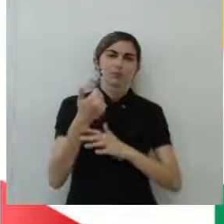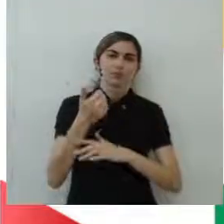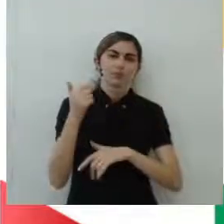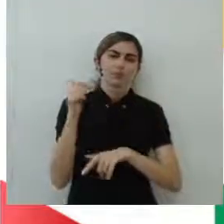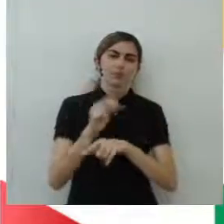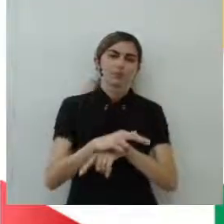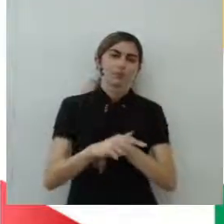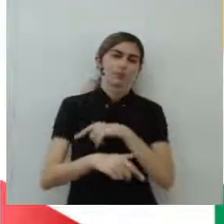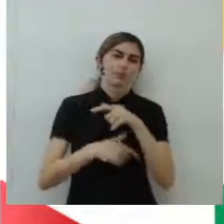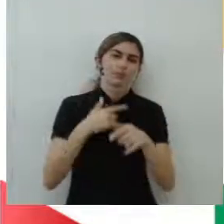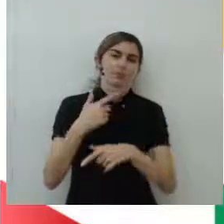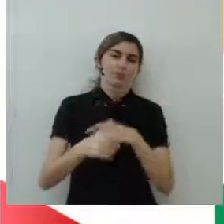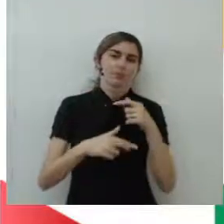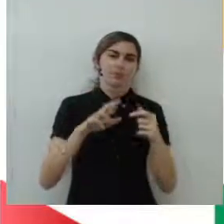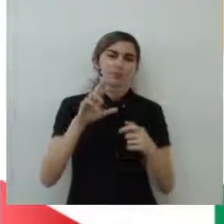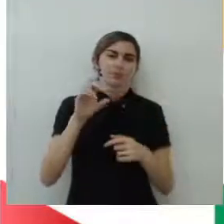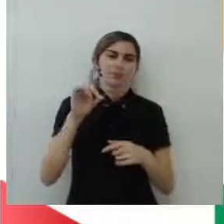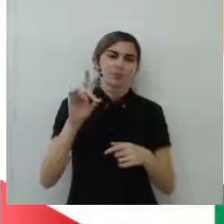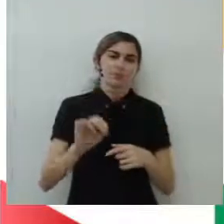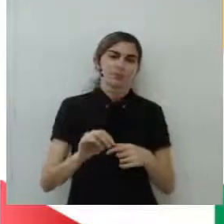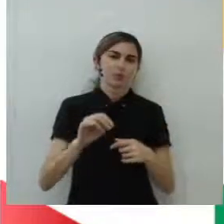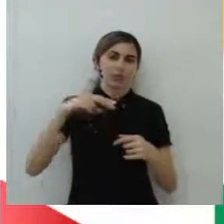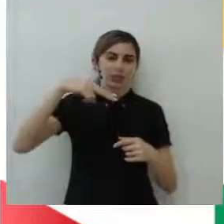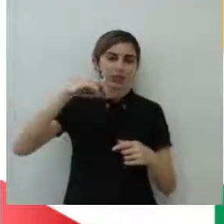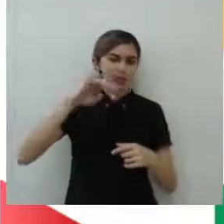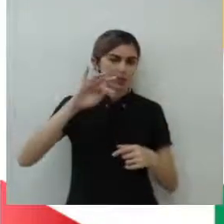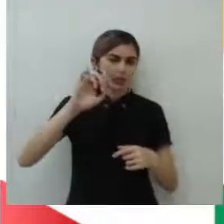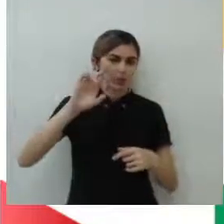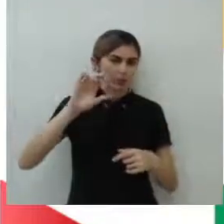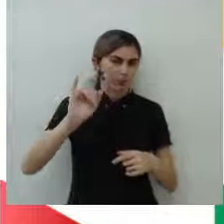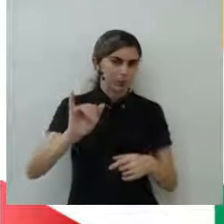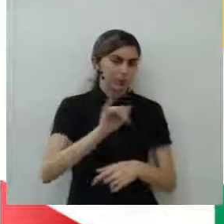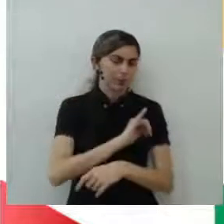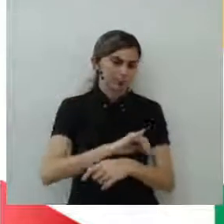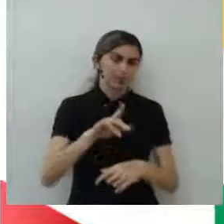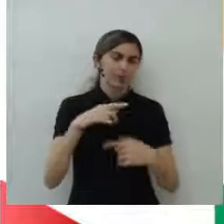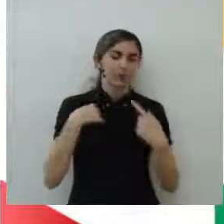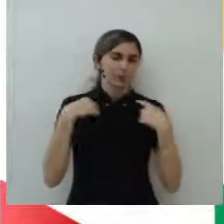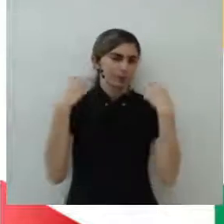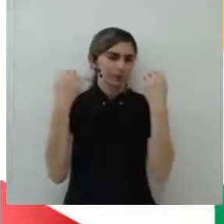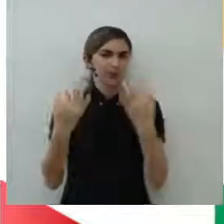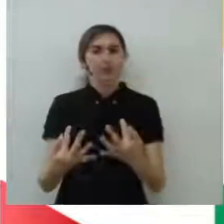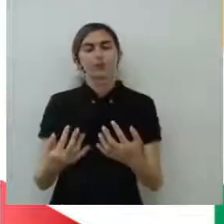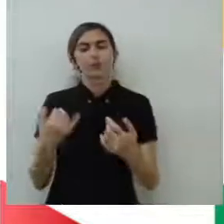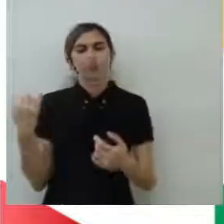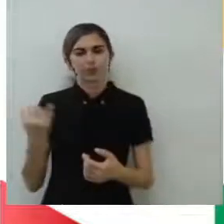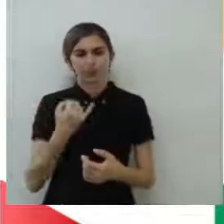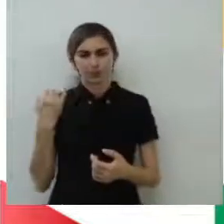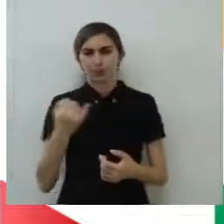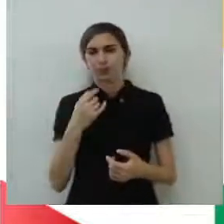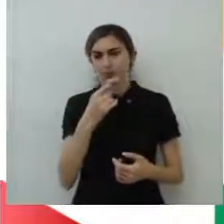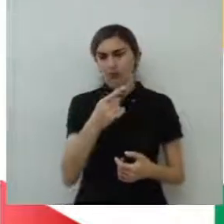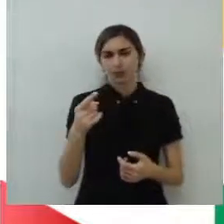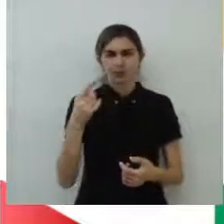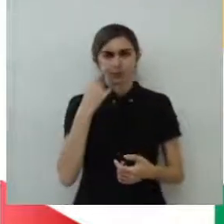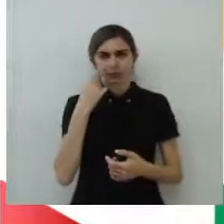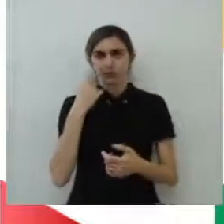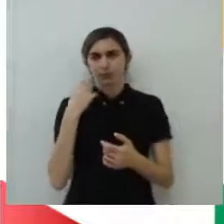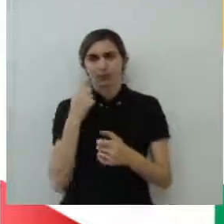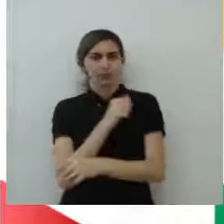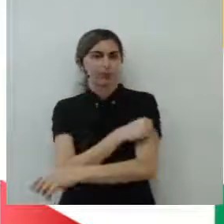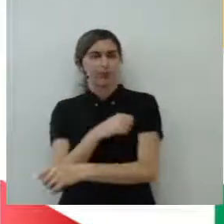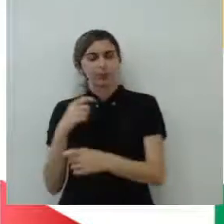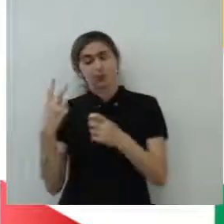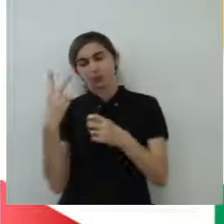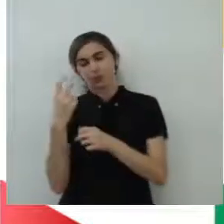em rádio, Rádio Clube de Niterói. Deixa eu dar algumas explicações aqui muito importantes. Vocês viram que ele foi estudante de medicina